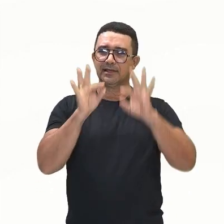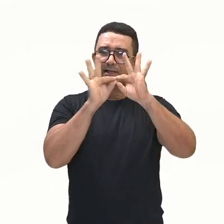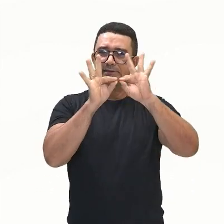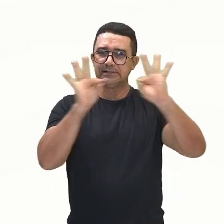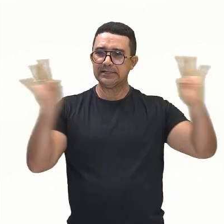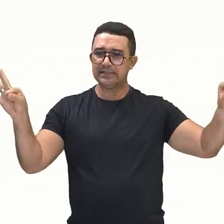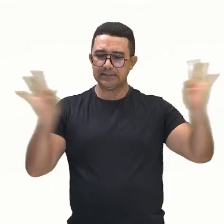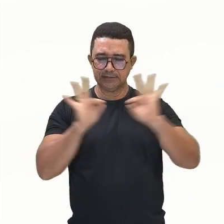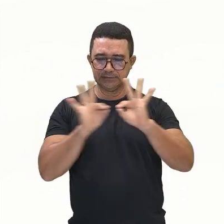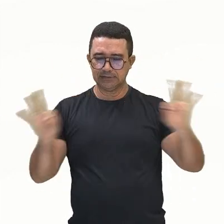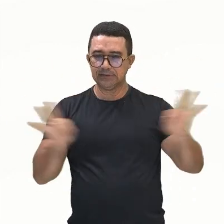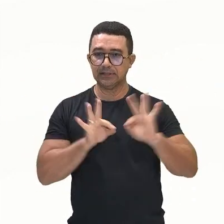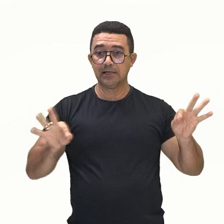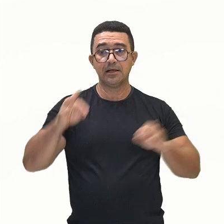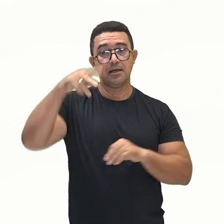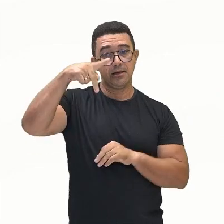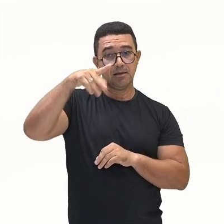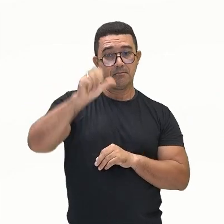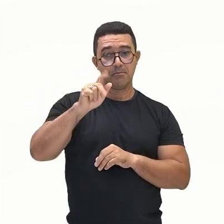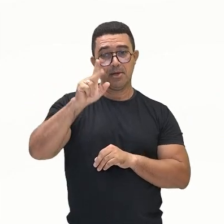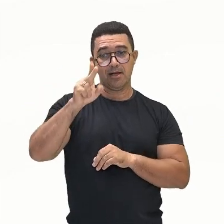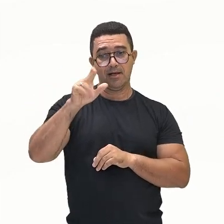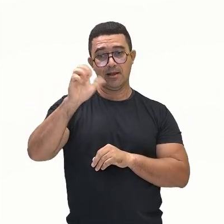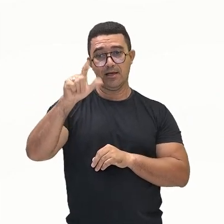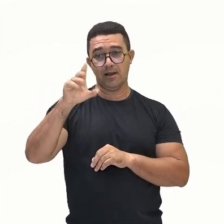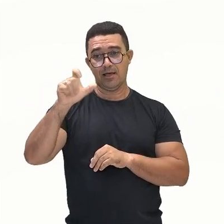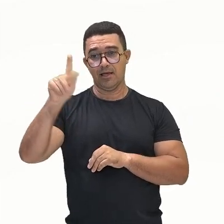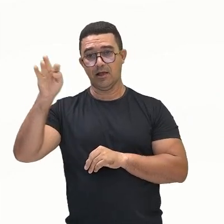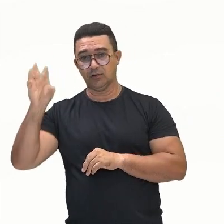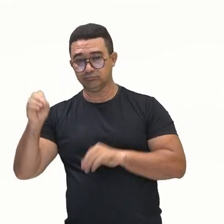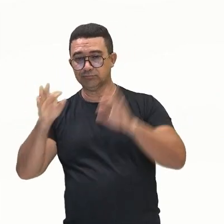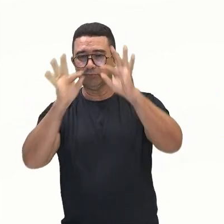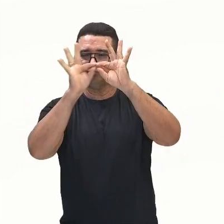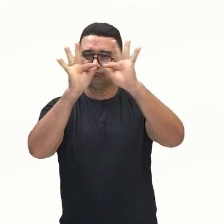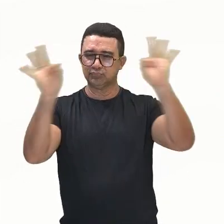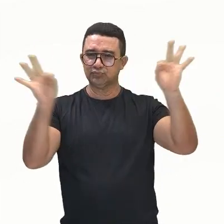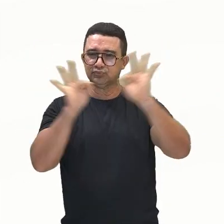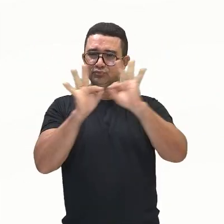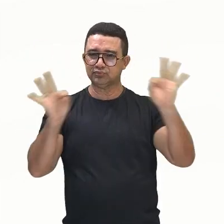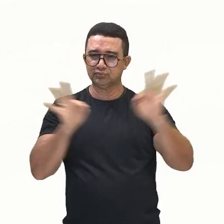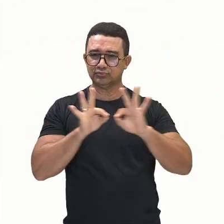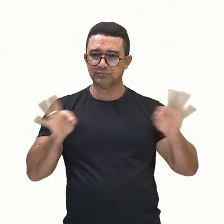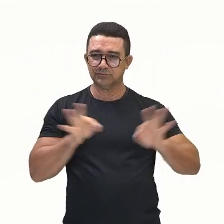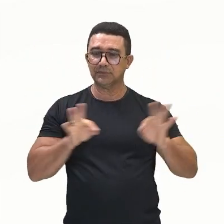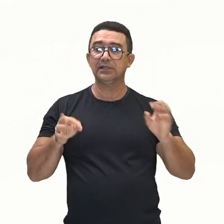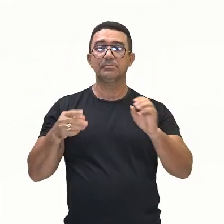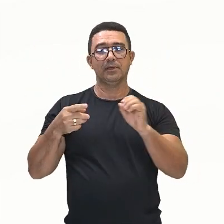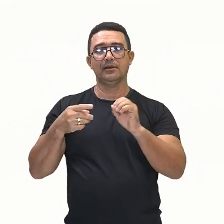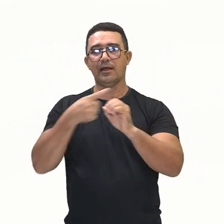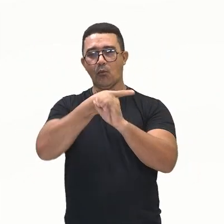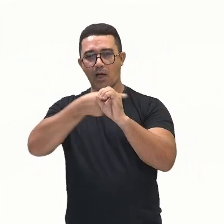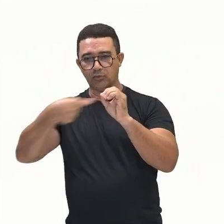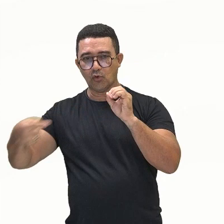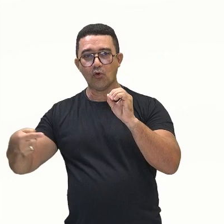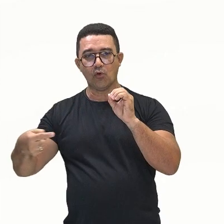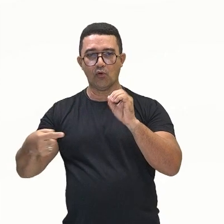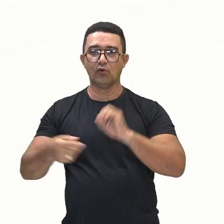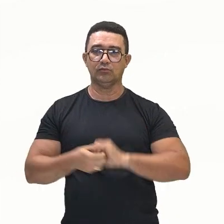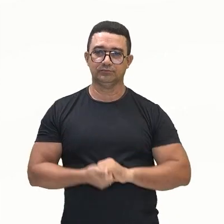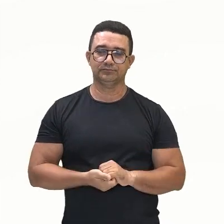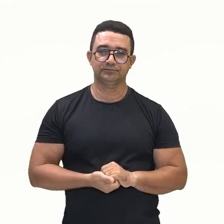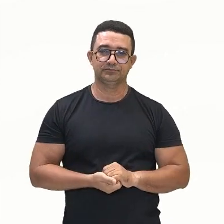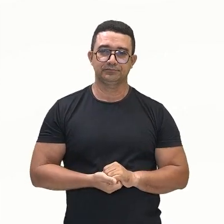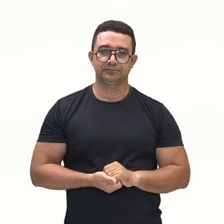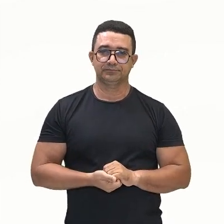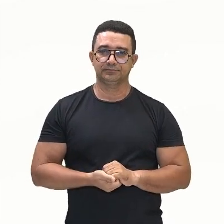chamados paralelos: Círculo Polar Ártico, Trópico de Câncer, linha do Equador, o Trópico de Capricórnio e